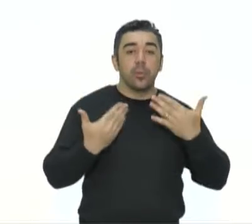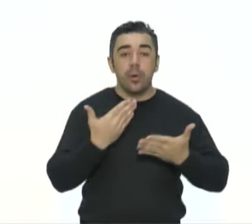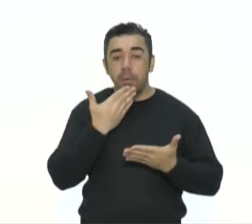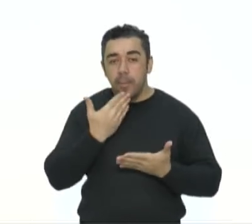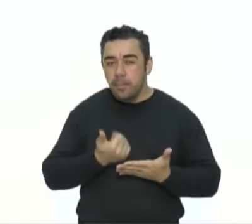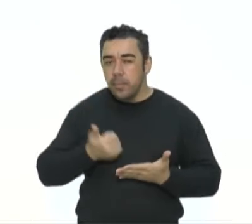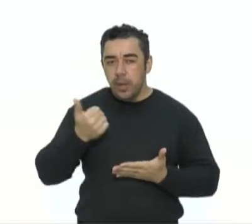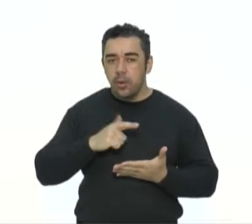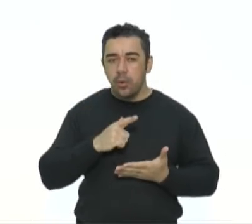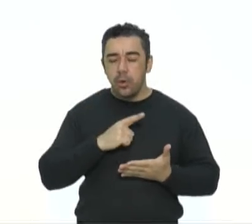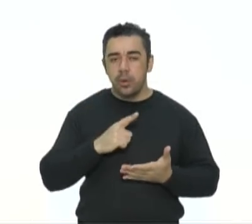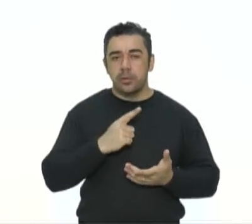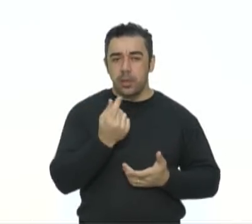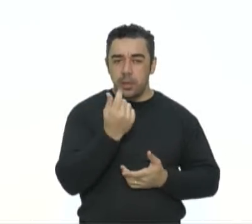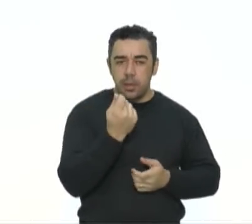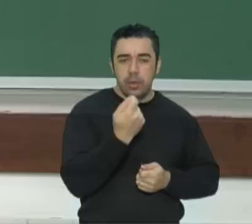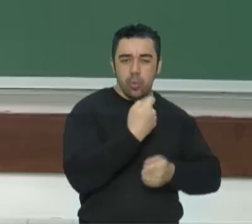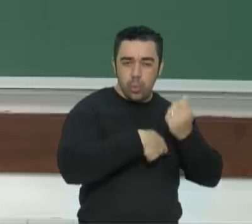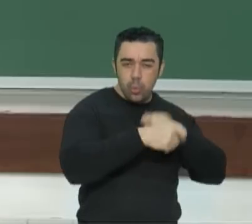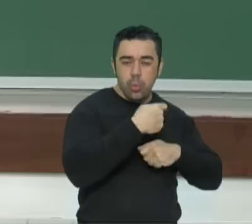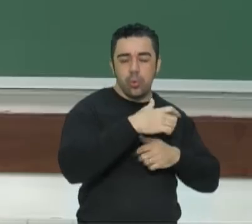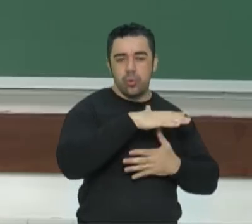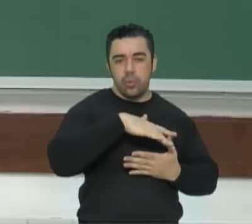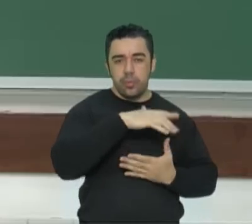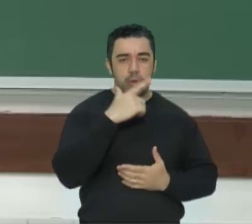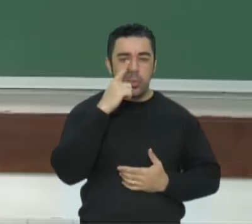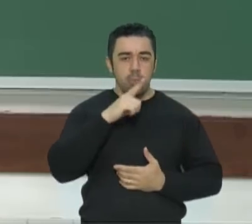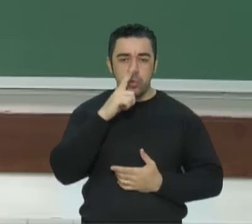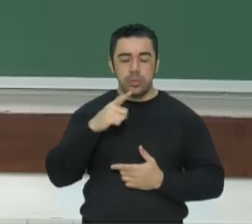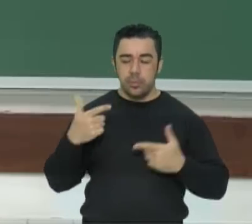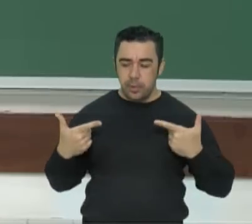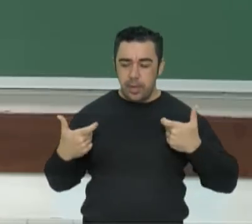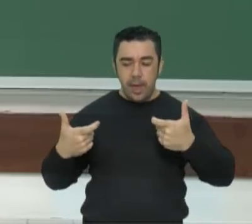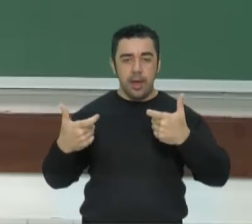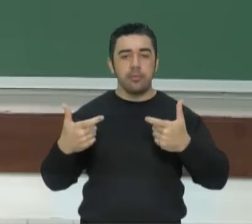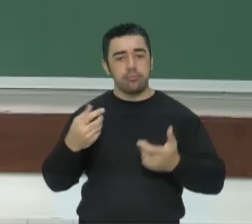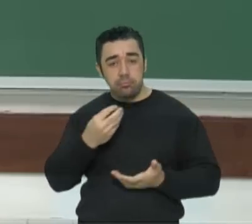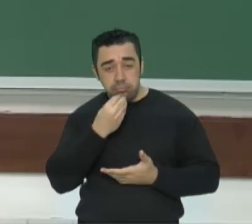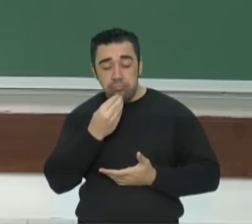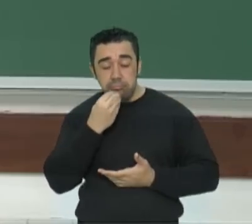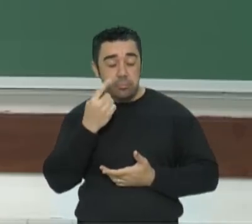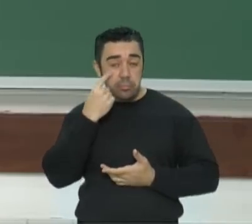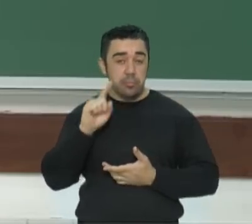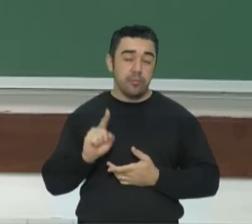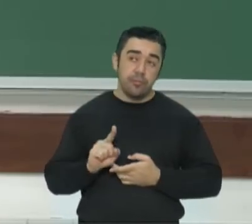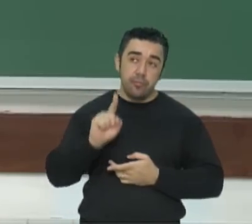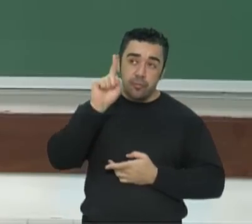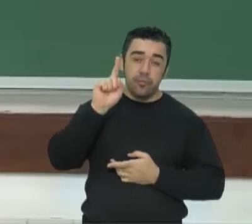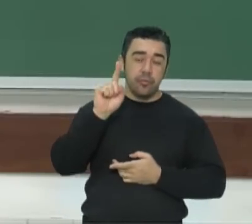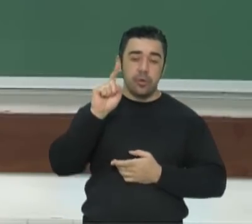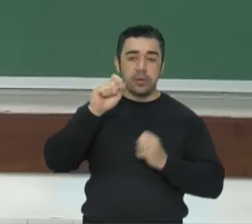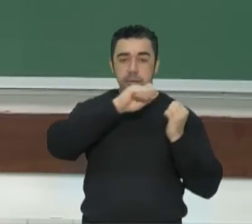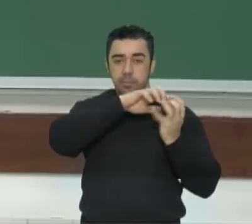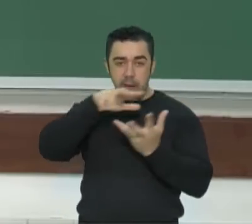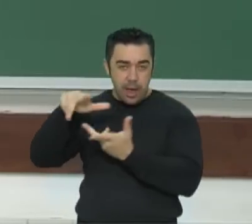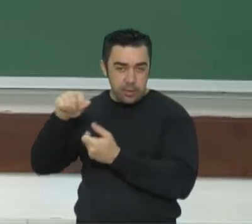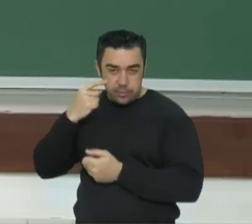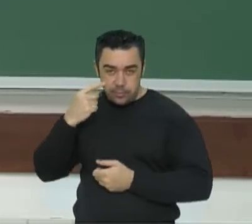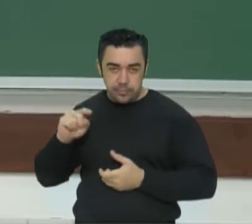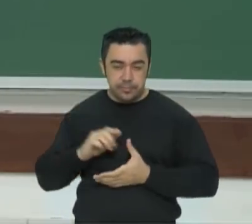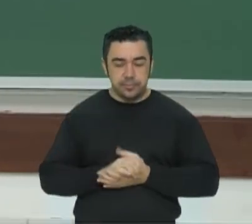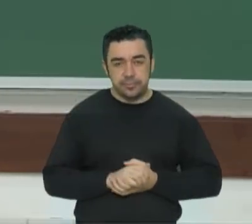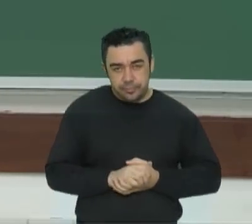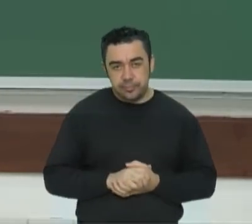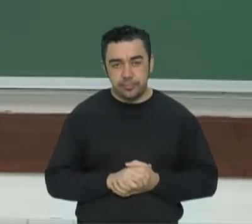sistema socioeconômico. Se não conseguimos nos vencer usando as armas, vamos disputar no espaço. E